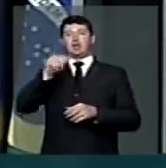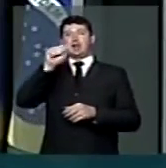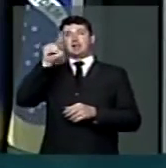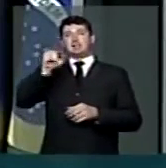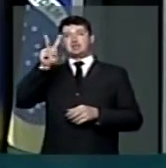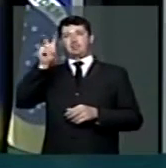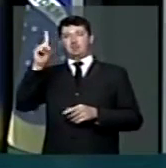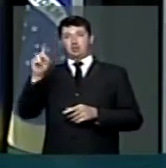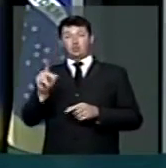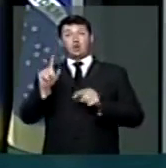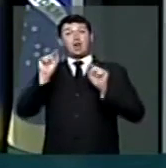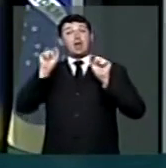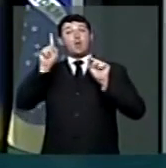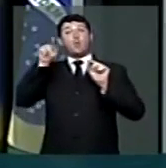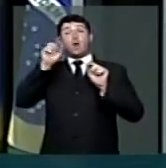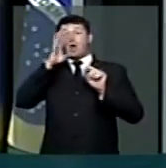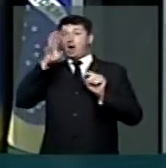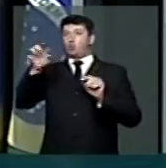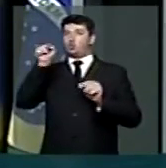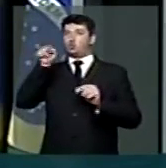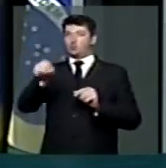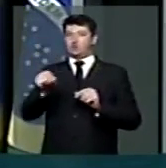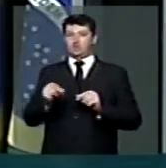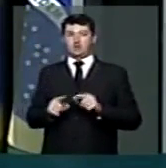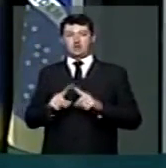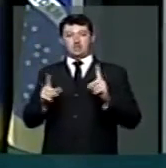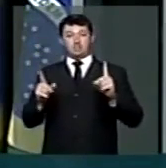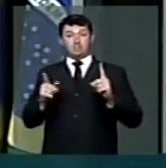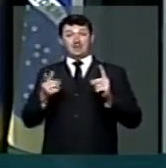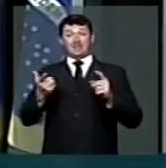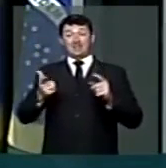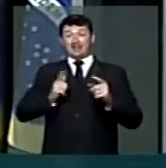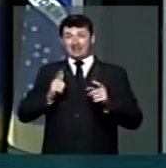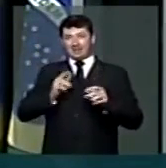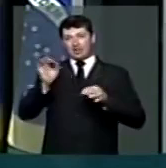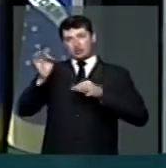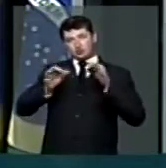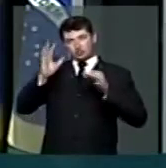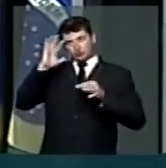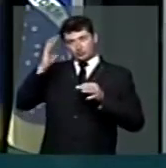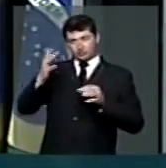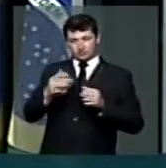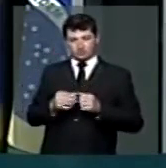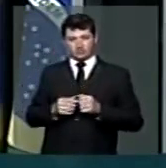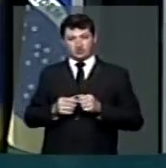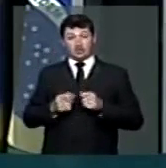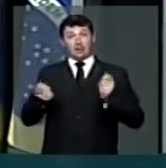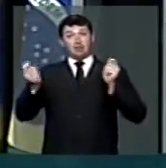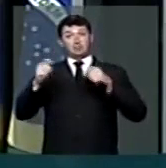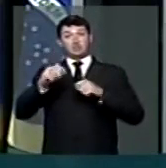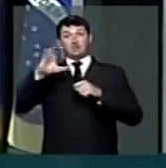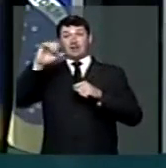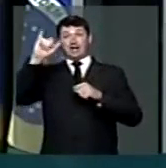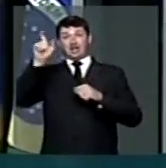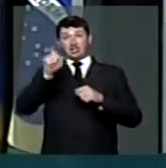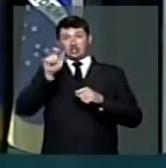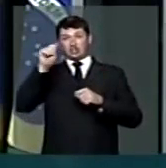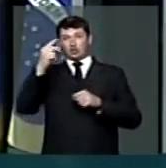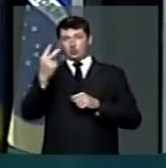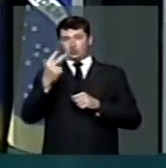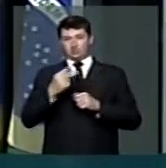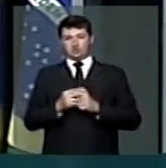o que o acusaram e que ainda está sob julgamento, uma possibilidade de Caixa 2. Deve